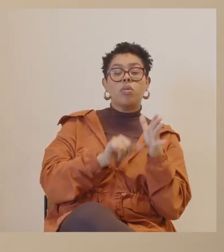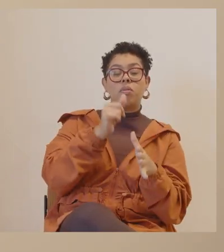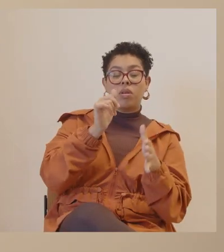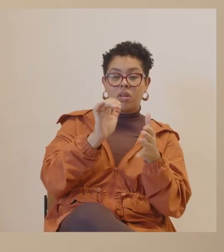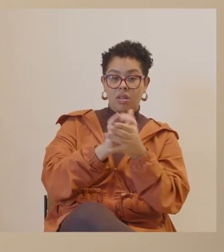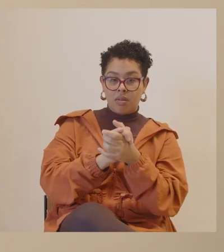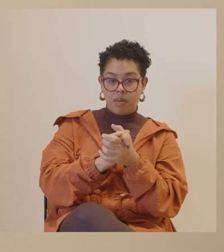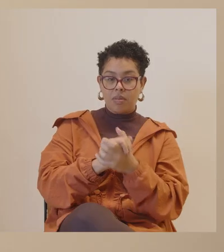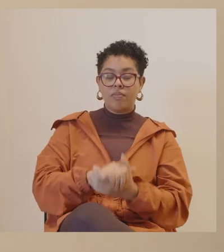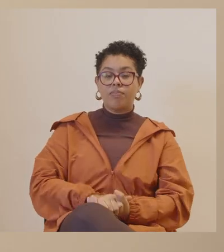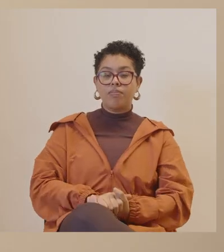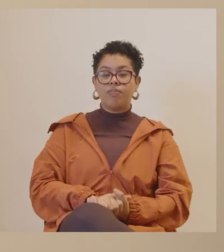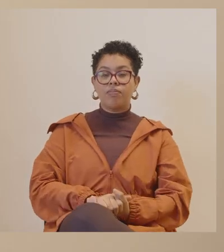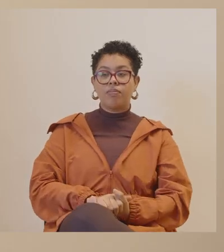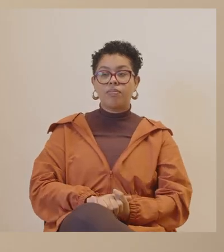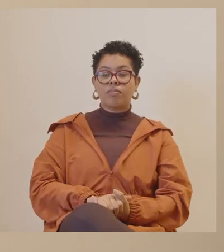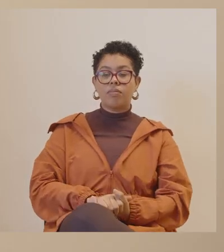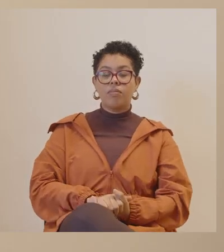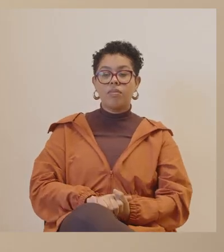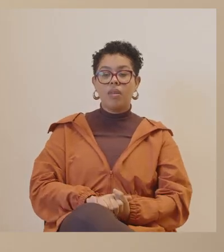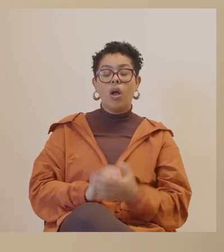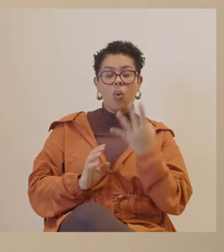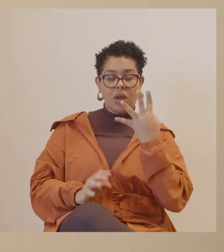casamento, né? E,